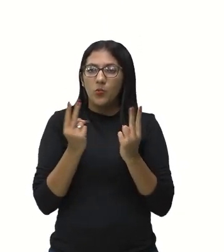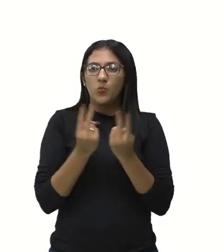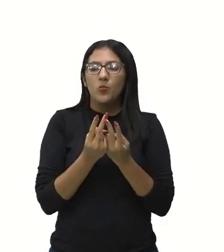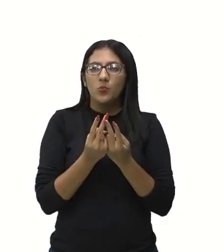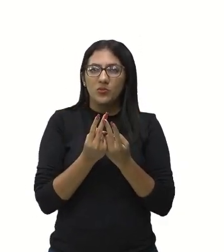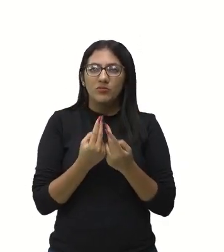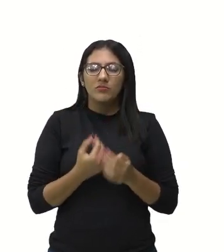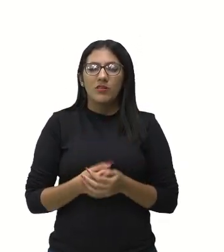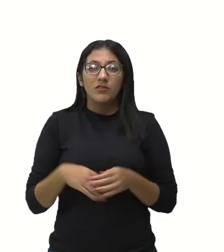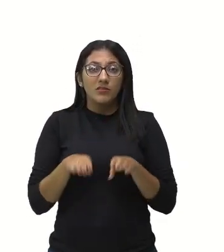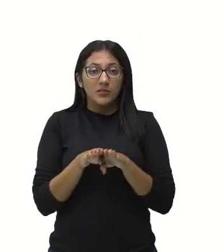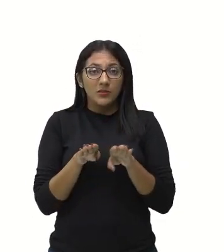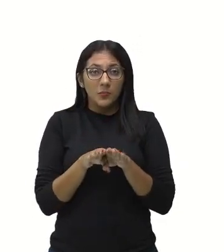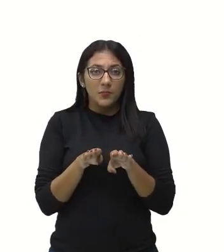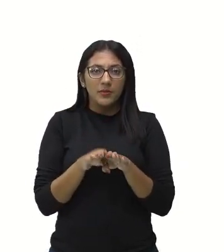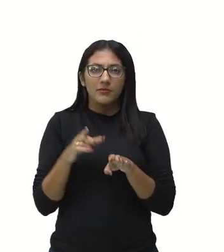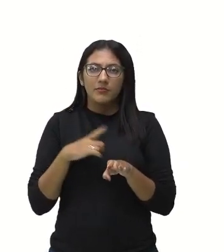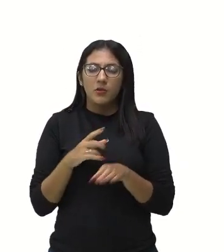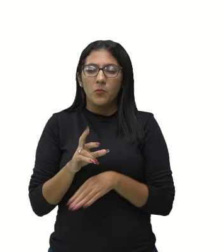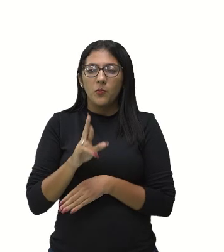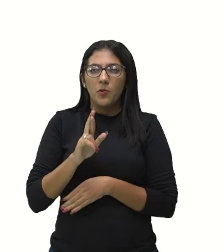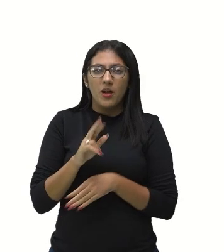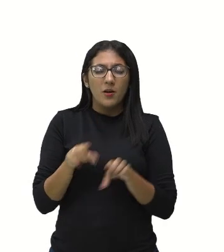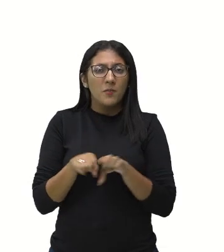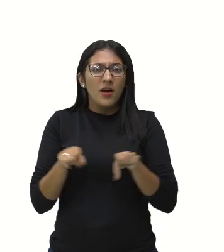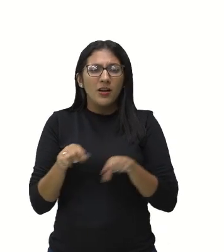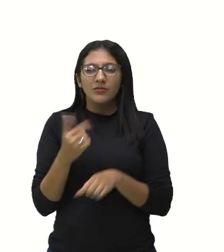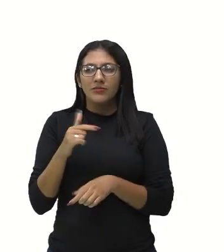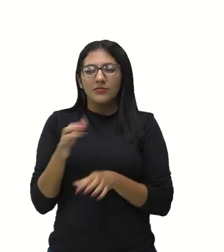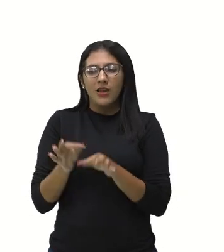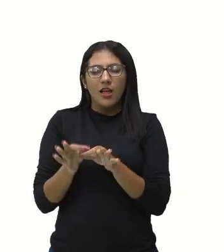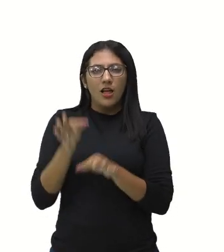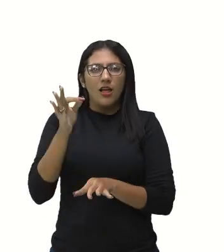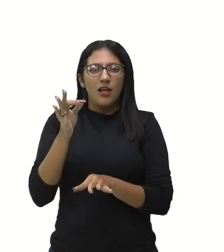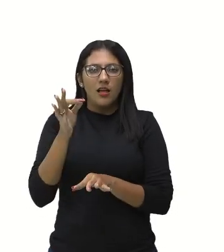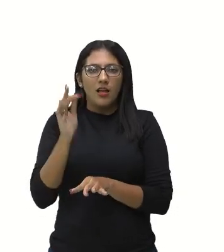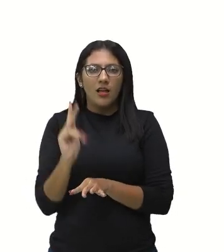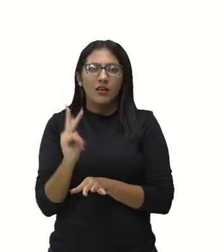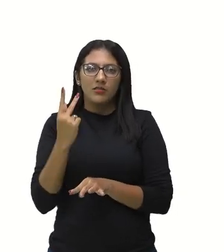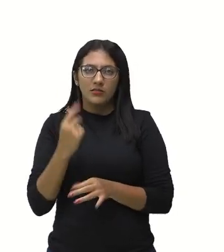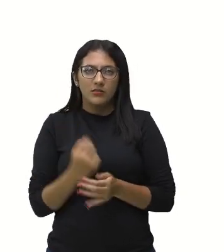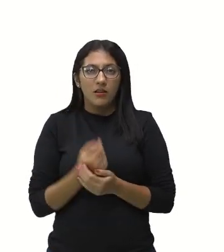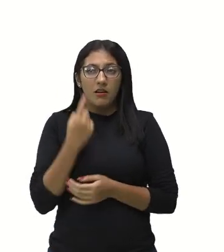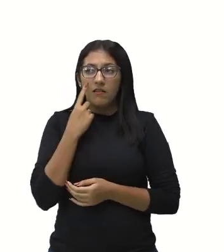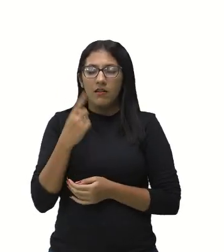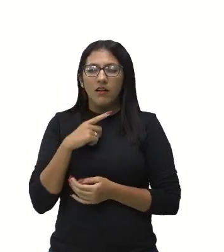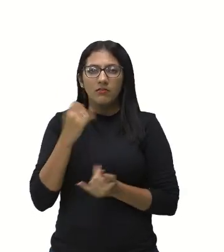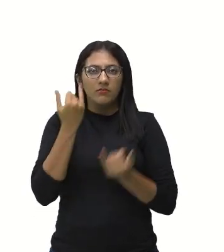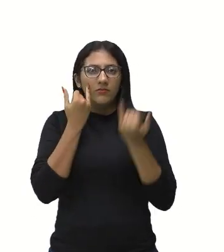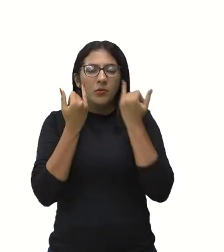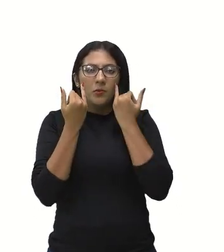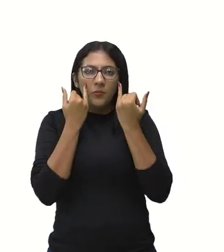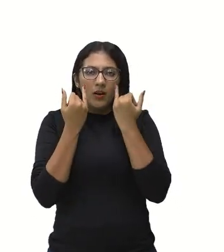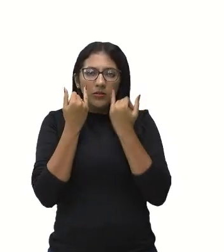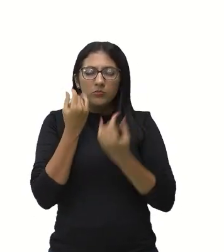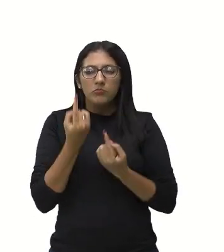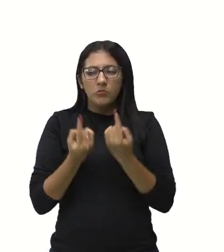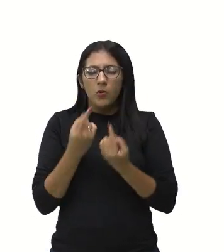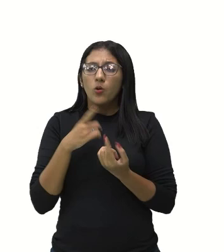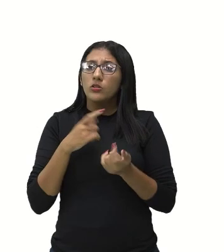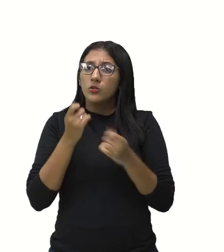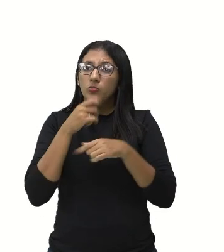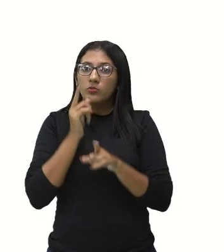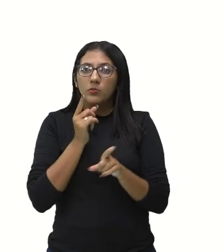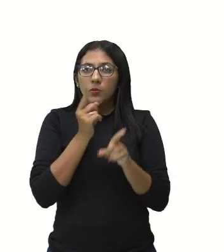tenho também o raio, mas eu não tenho a altura. Com as duas informações, volume e raio, eu consigo encontrar